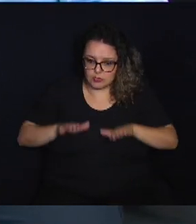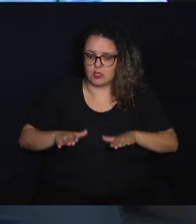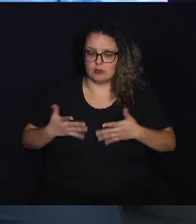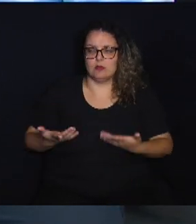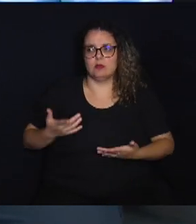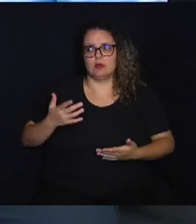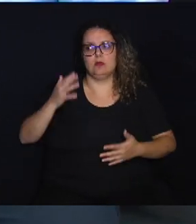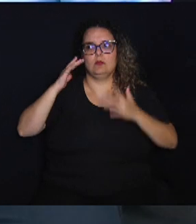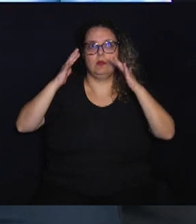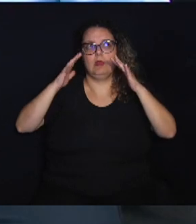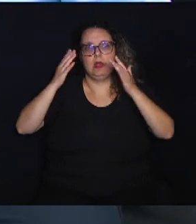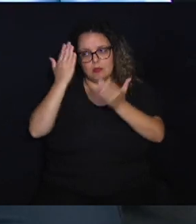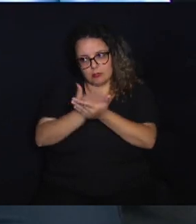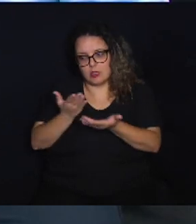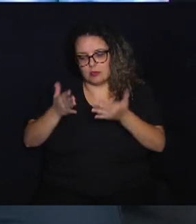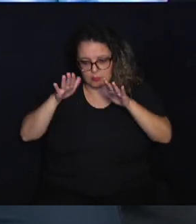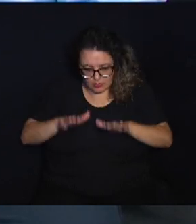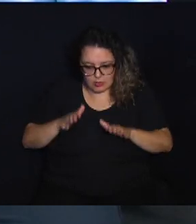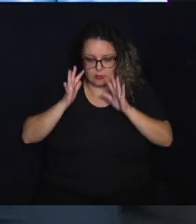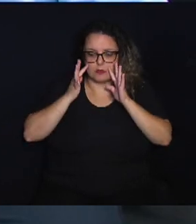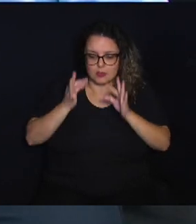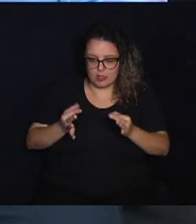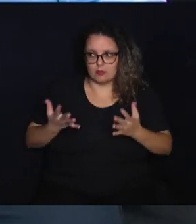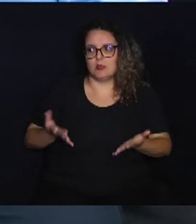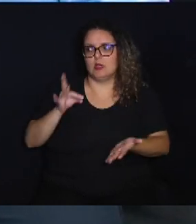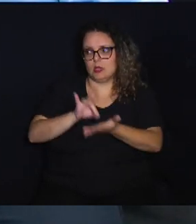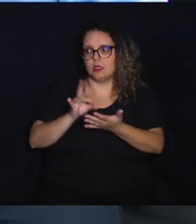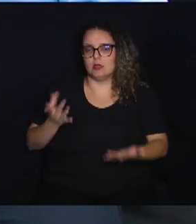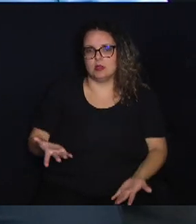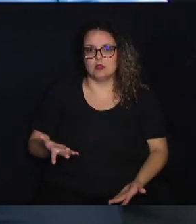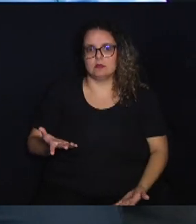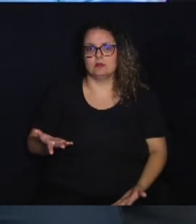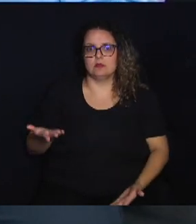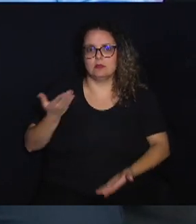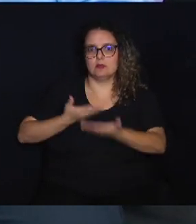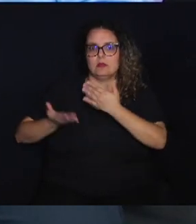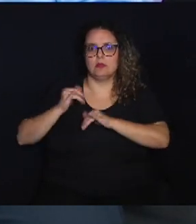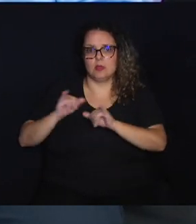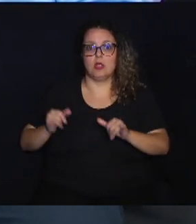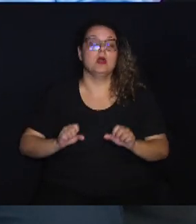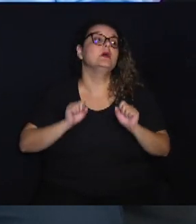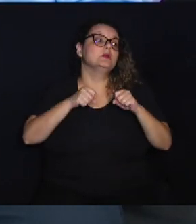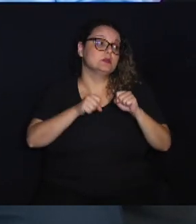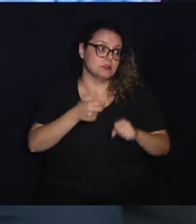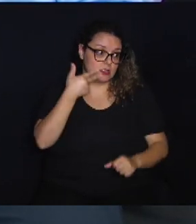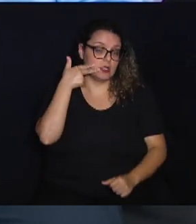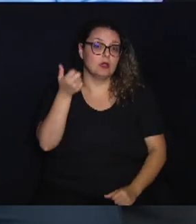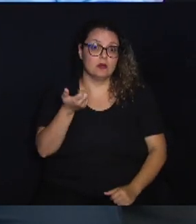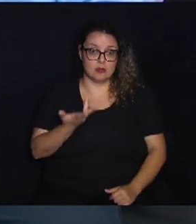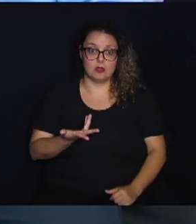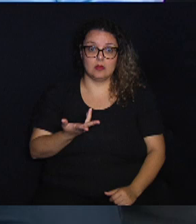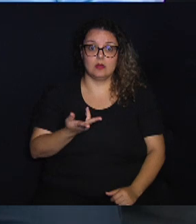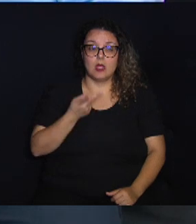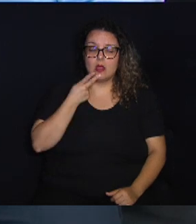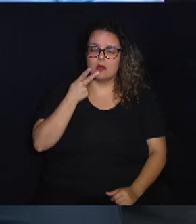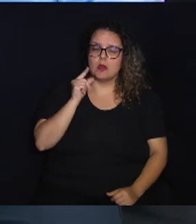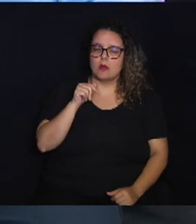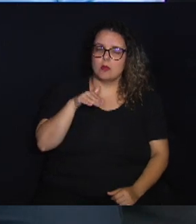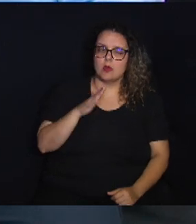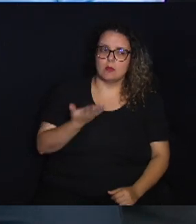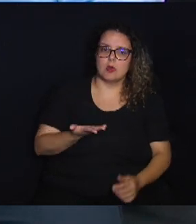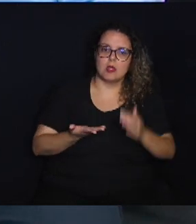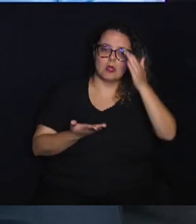então contar para as outras pessoas? Com certeza, Rafael. E eu ainda vou um pouquinho mais além.